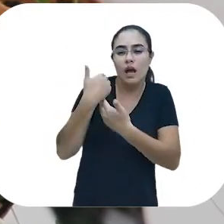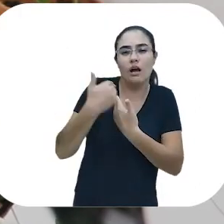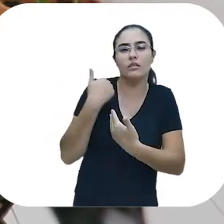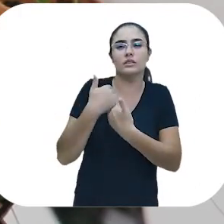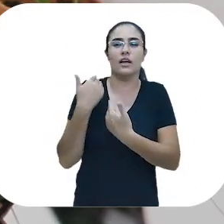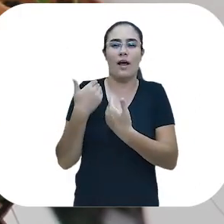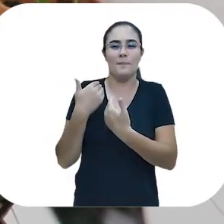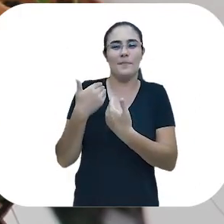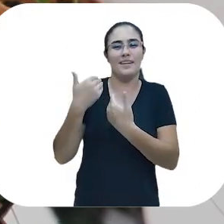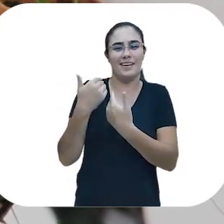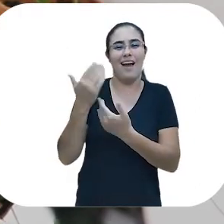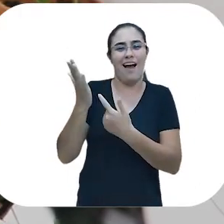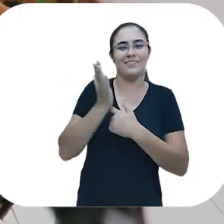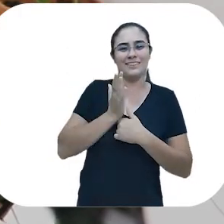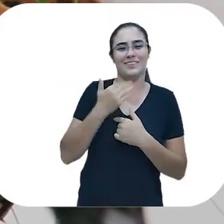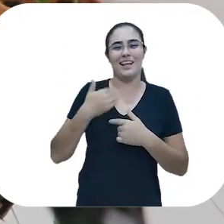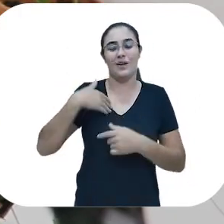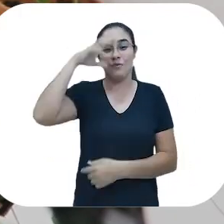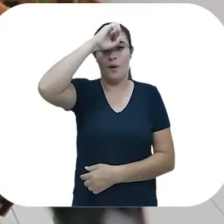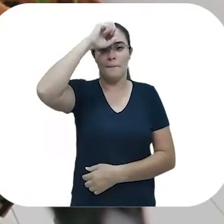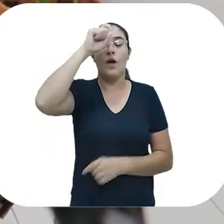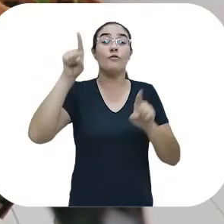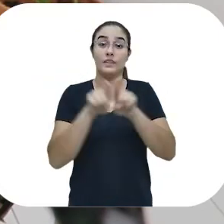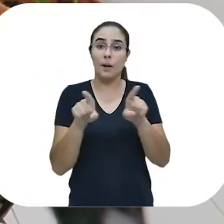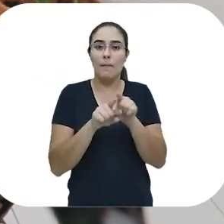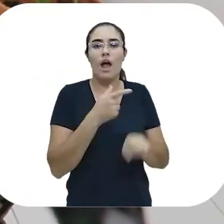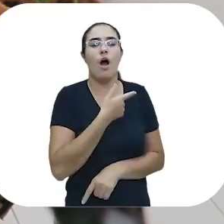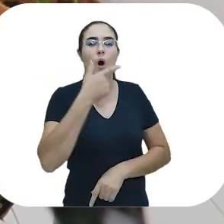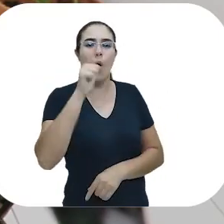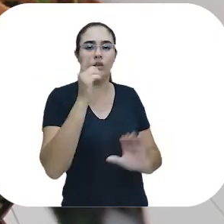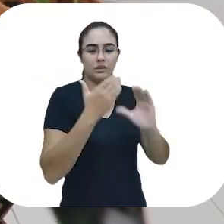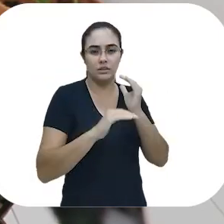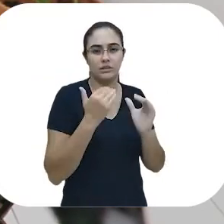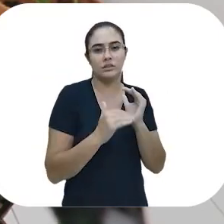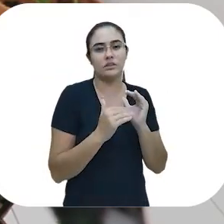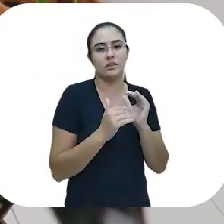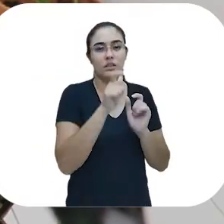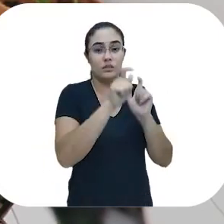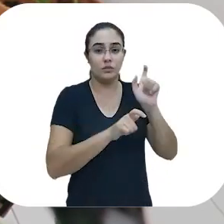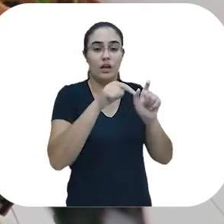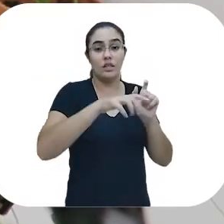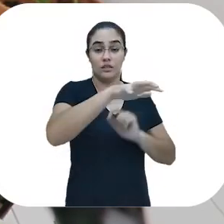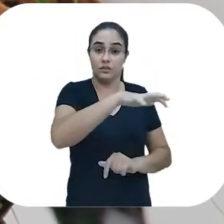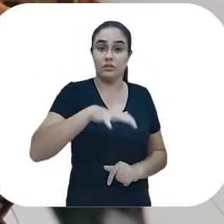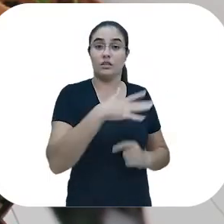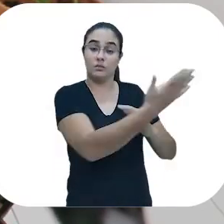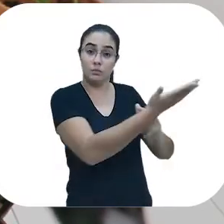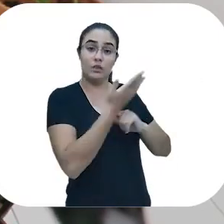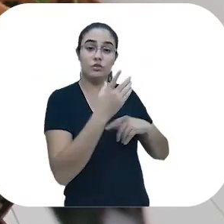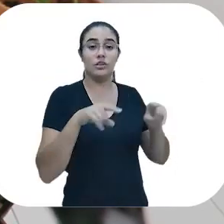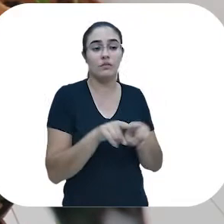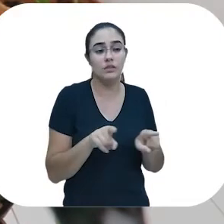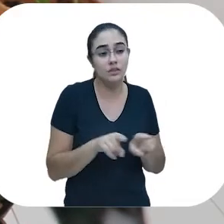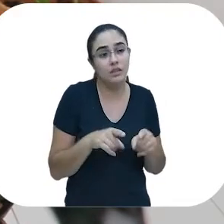fui aprendendo com outras cantoras. Tinha muitas referências de cantoras também aqui da região do Cariri, como das que eu escutava no